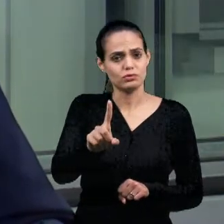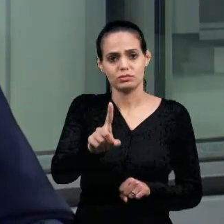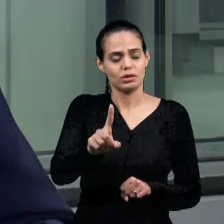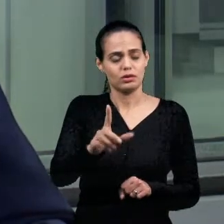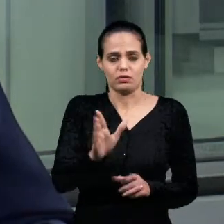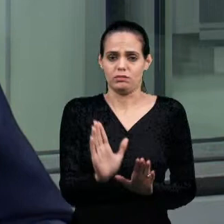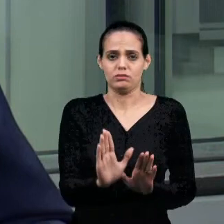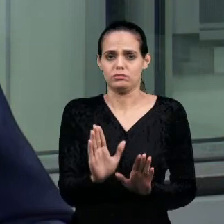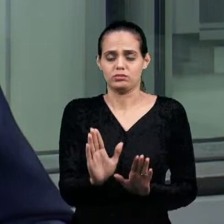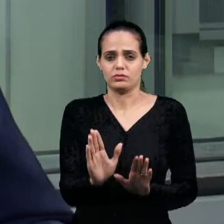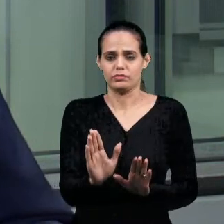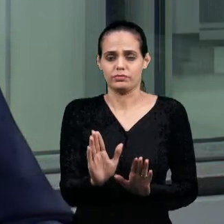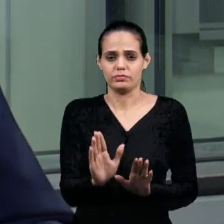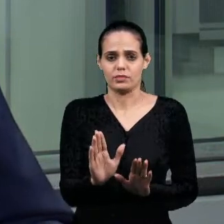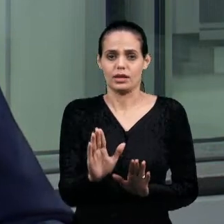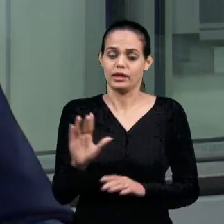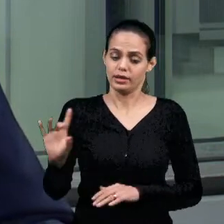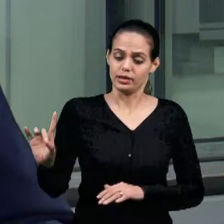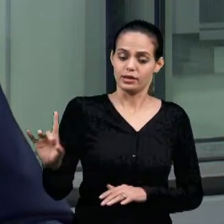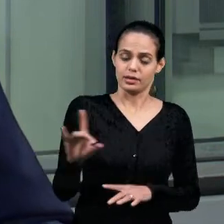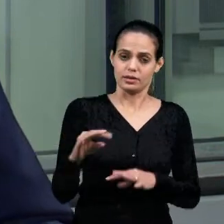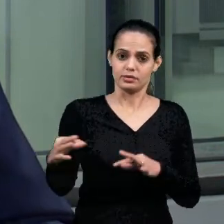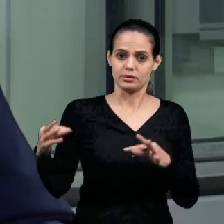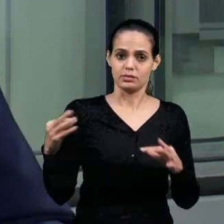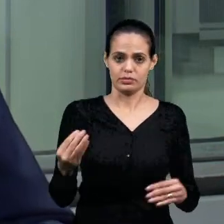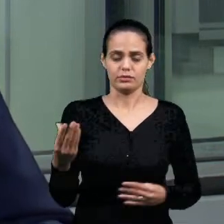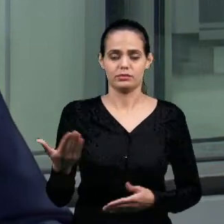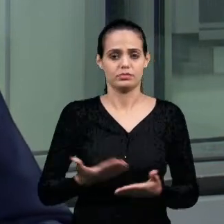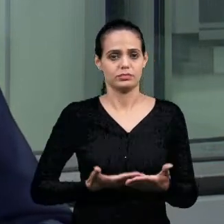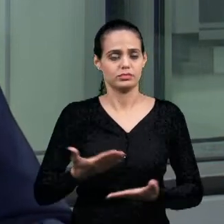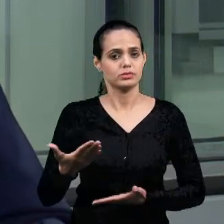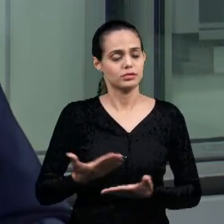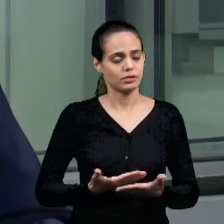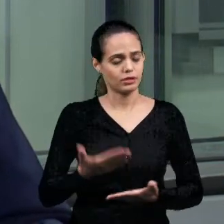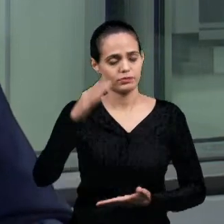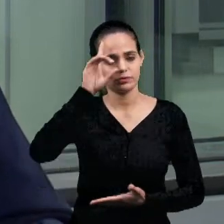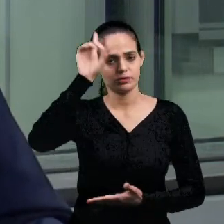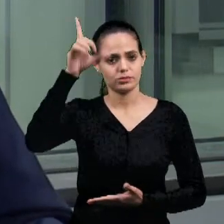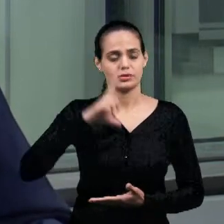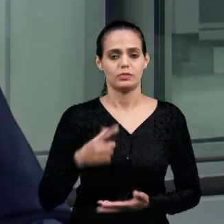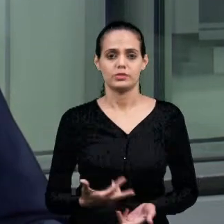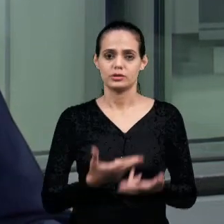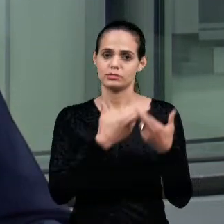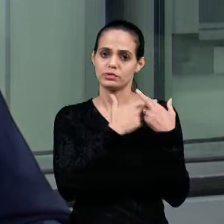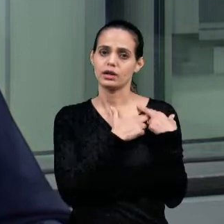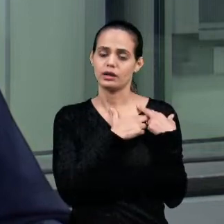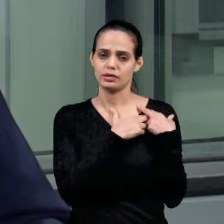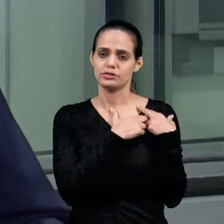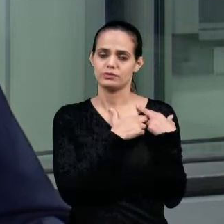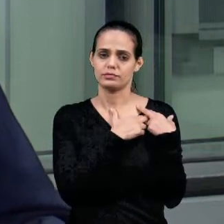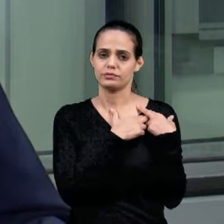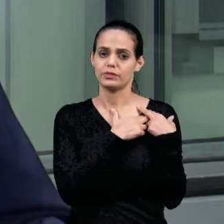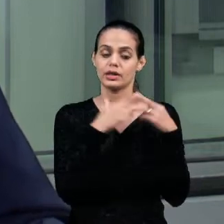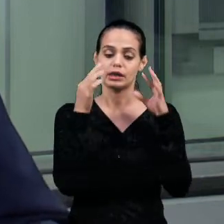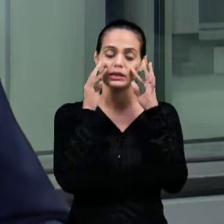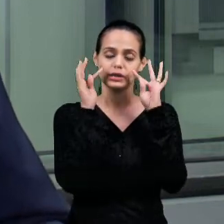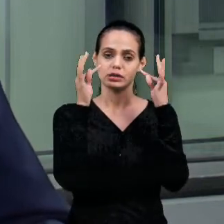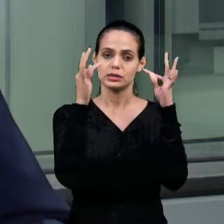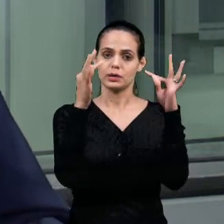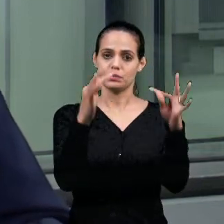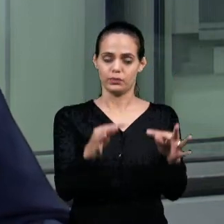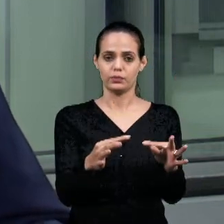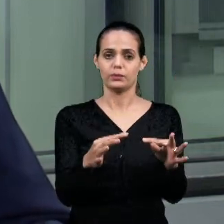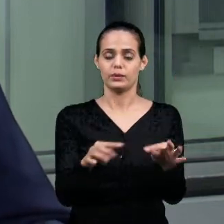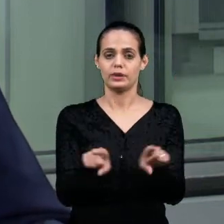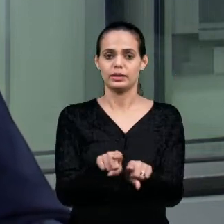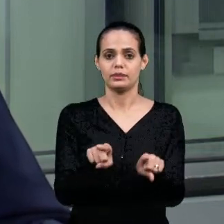responsabilidade. Todo servo de Deus tem, de dar testemunho e de ser um exemplo na fé. E eu não vou falar isso